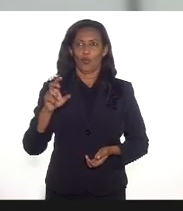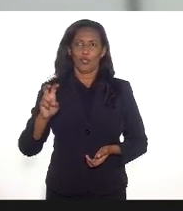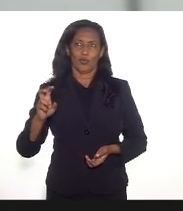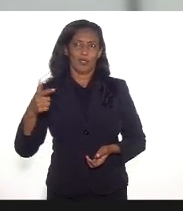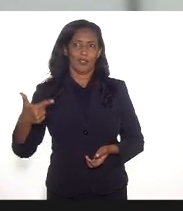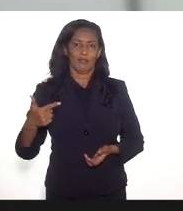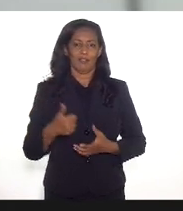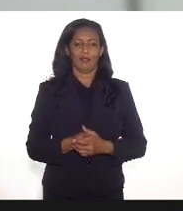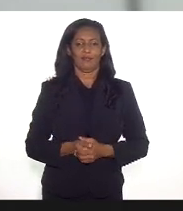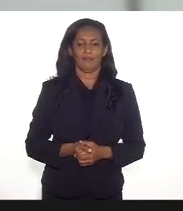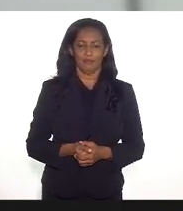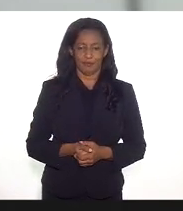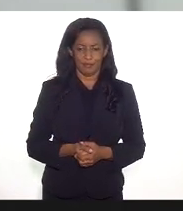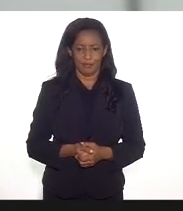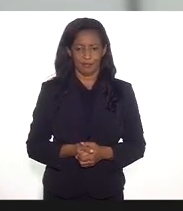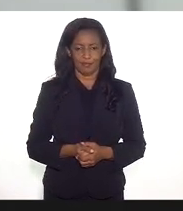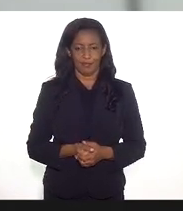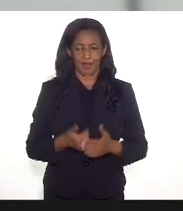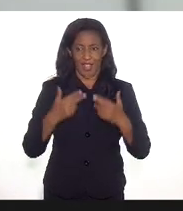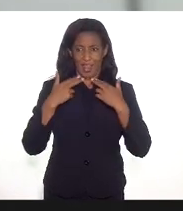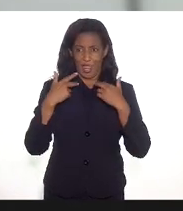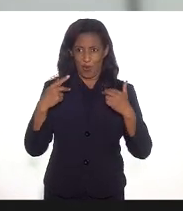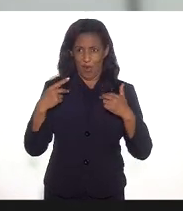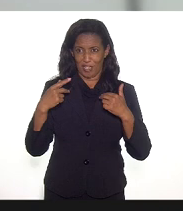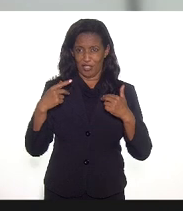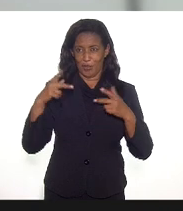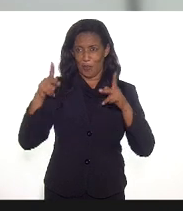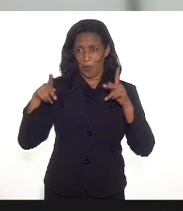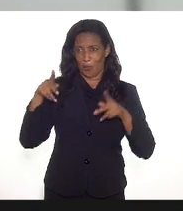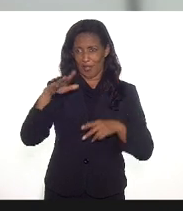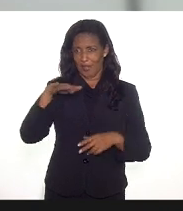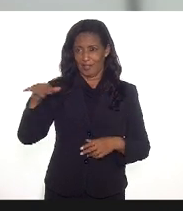2052, usando a linguagem popular,